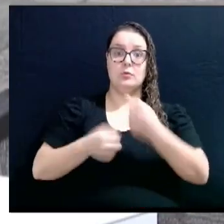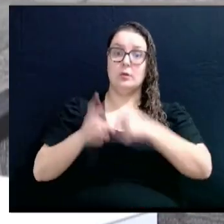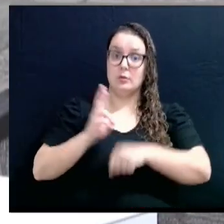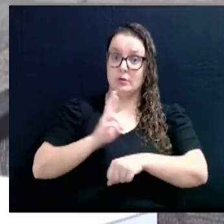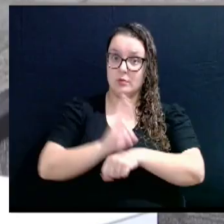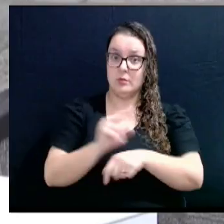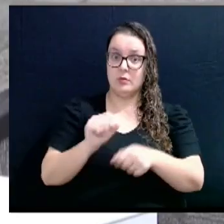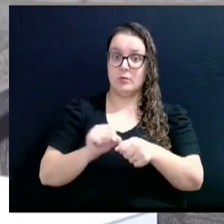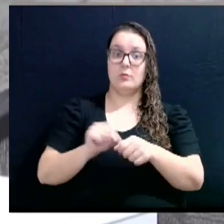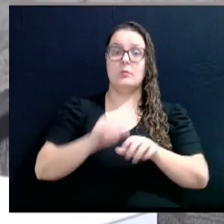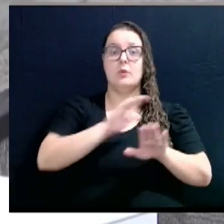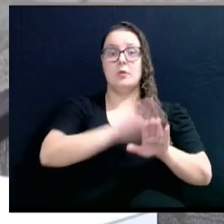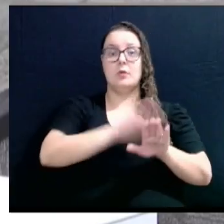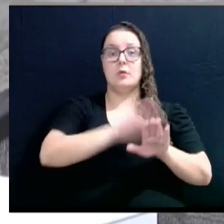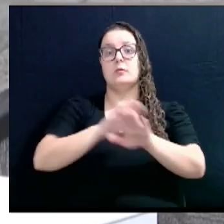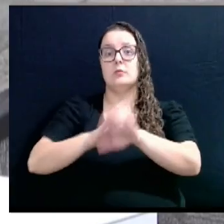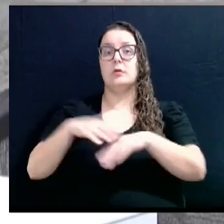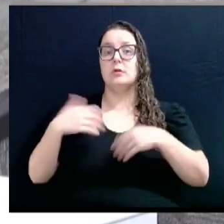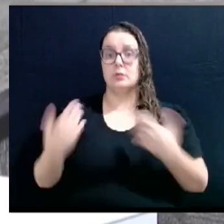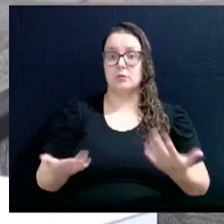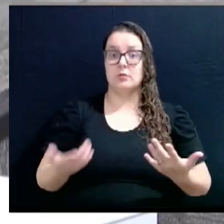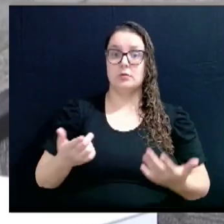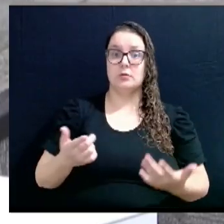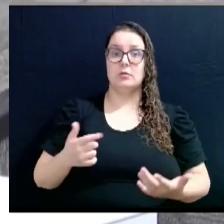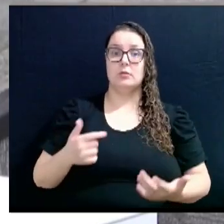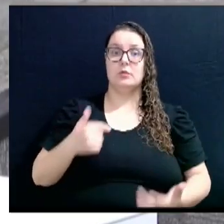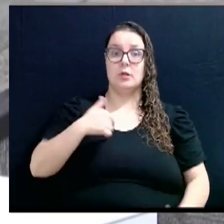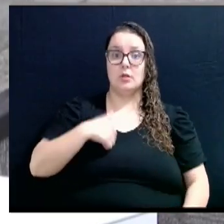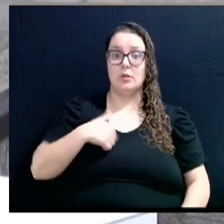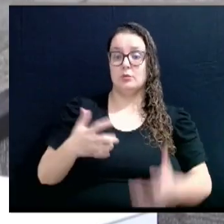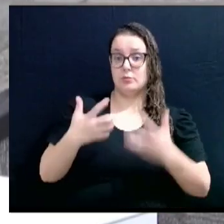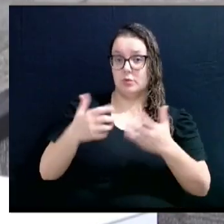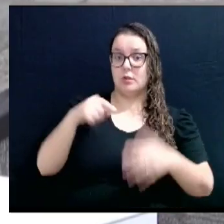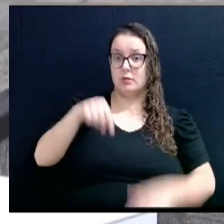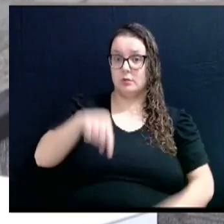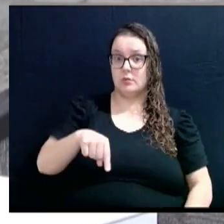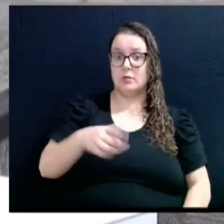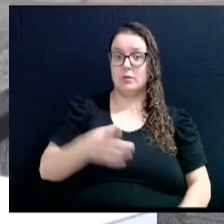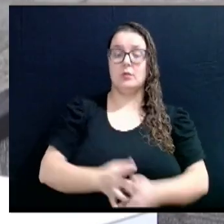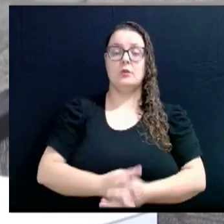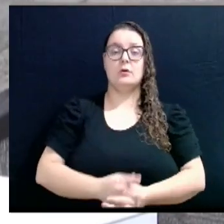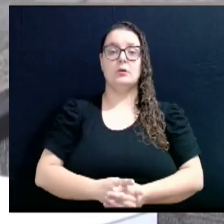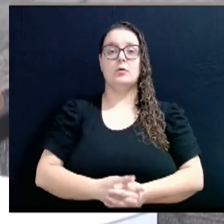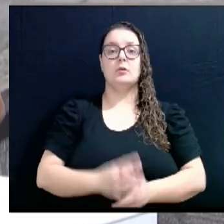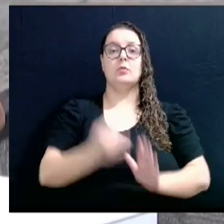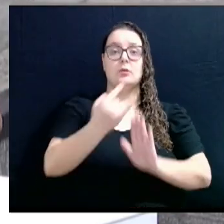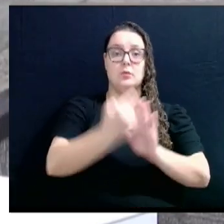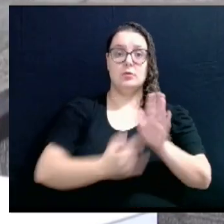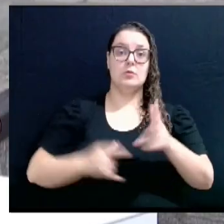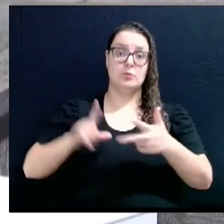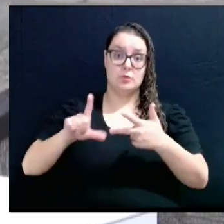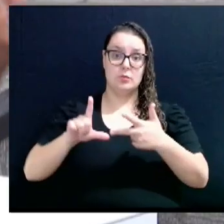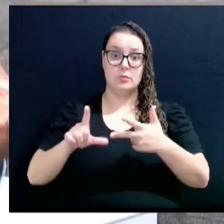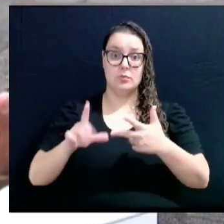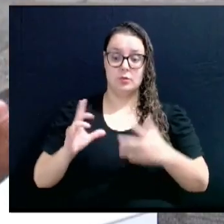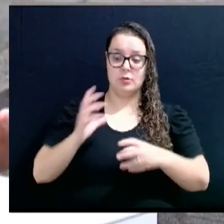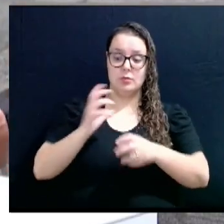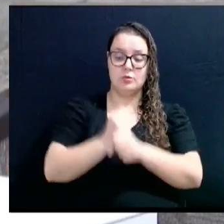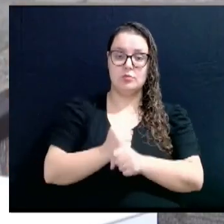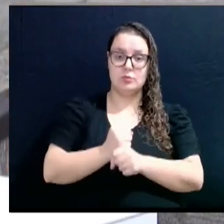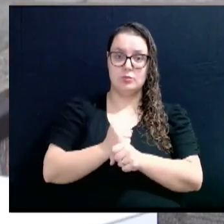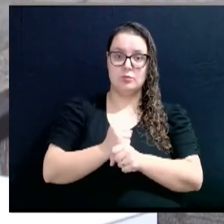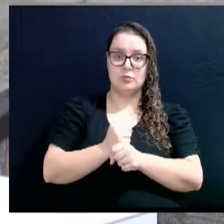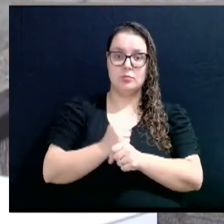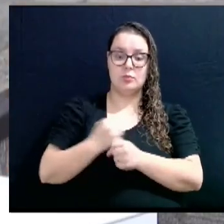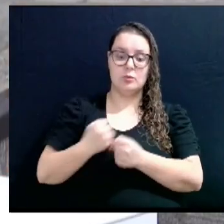ações, então eu estou pretendendo, através desses documentos legislativos, unir o apoio da